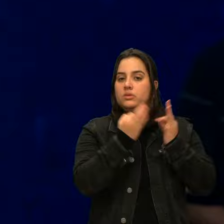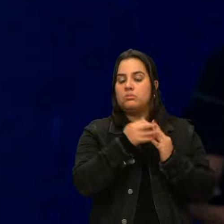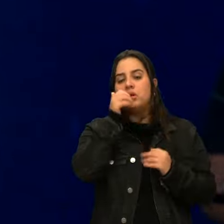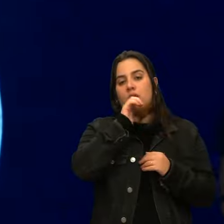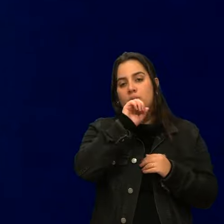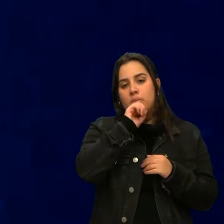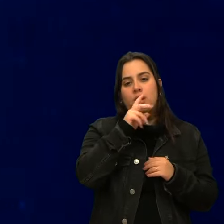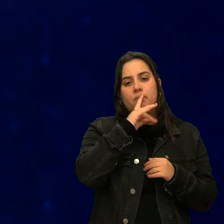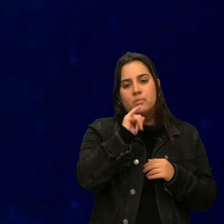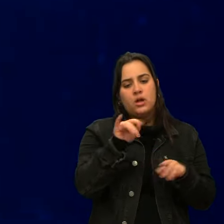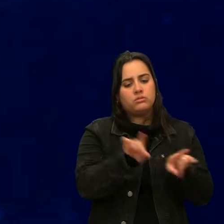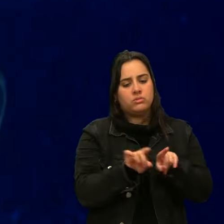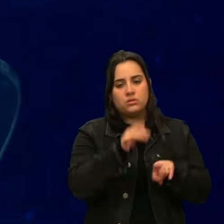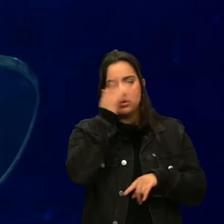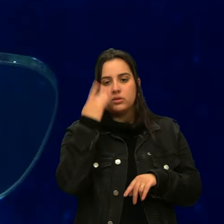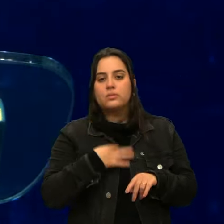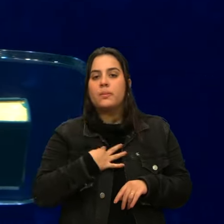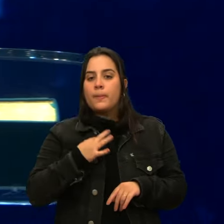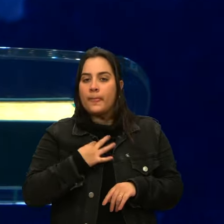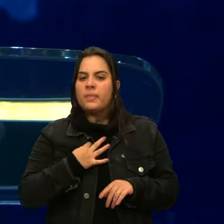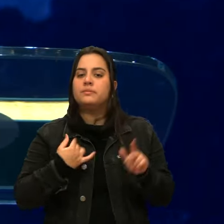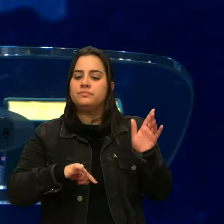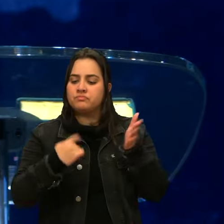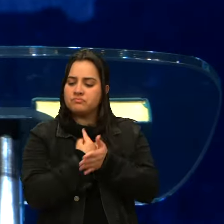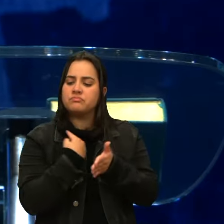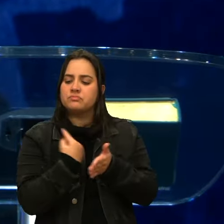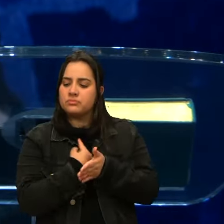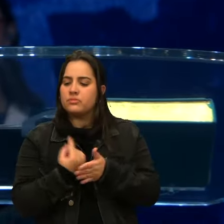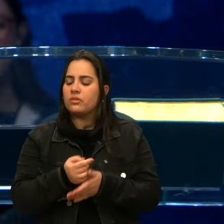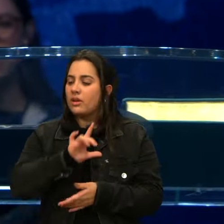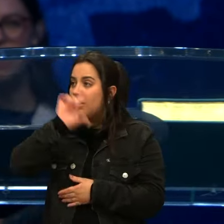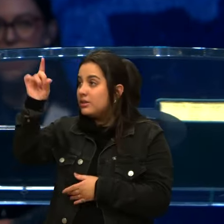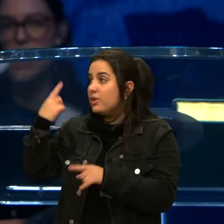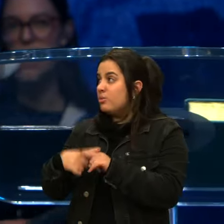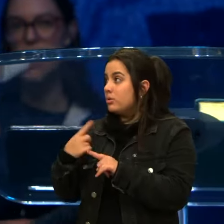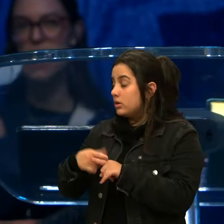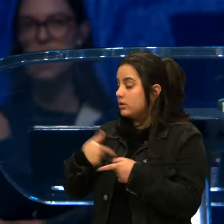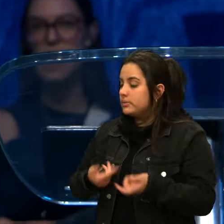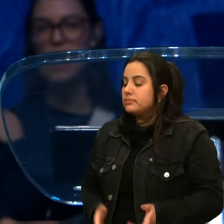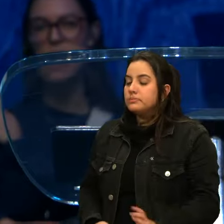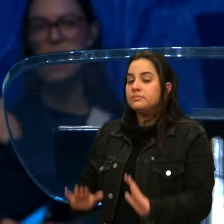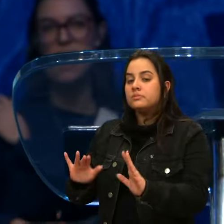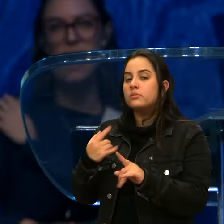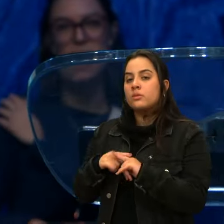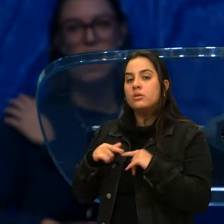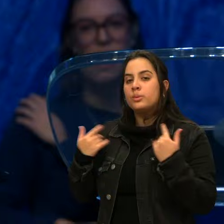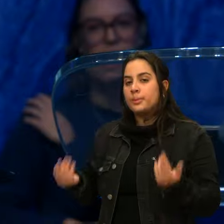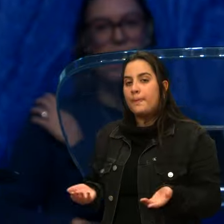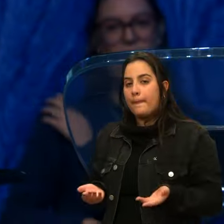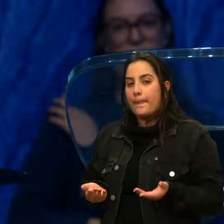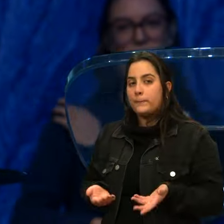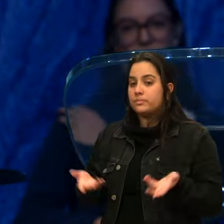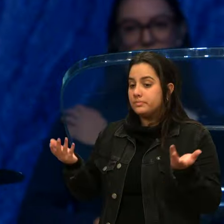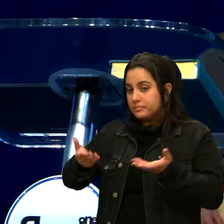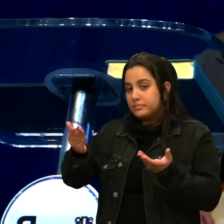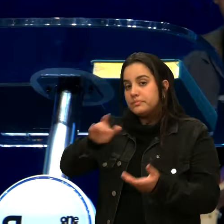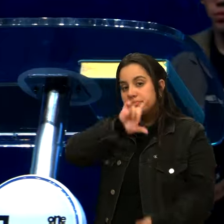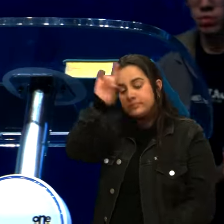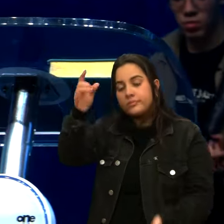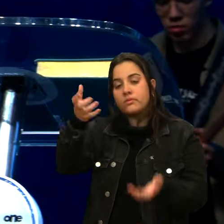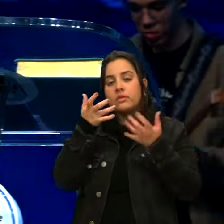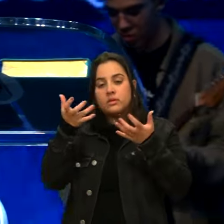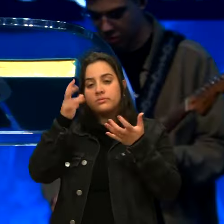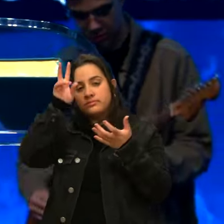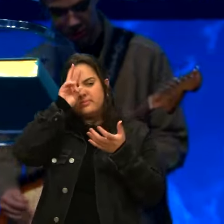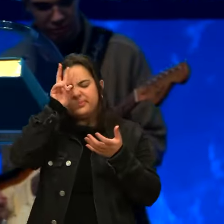muito voluntário aqui que se pergunta isso ainda. Deus, por que que eu fui criado? E hoje o Senhor quer te lembrar que você